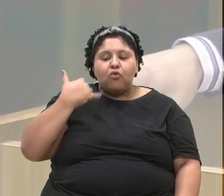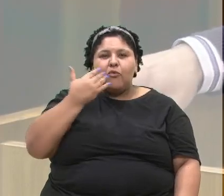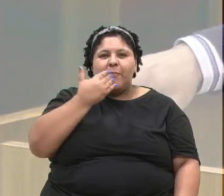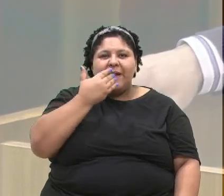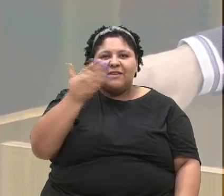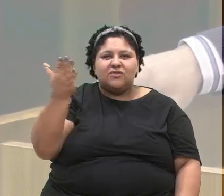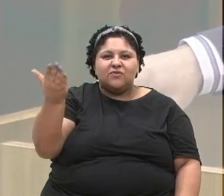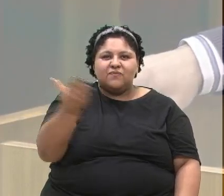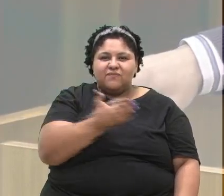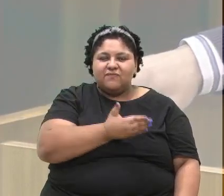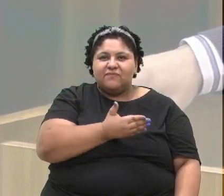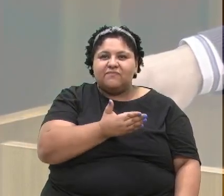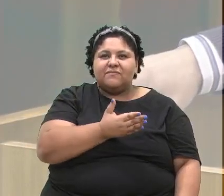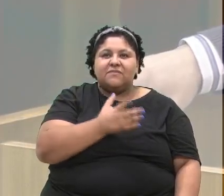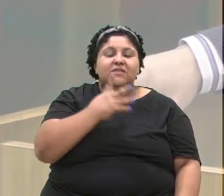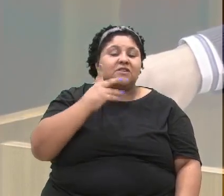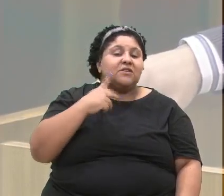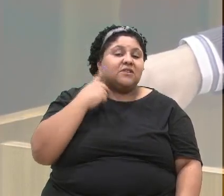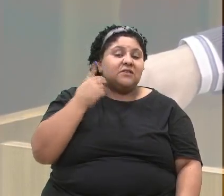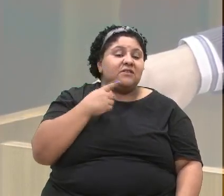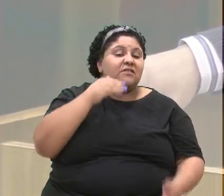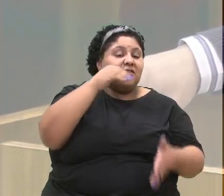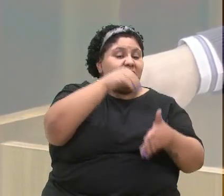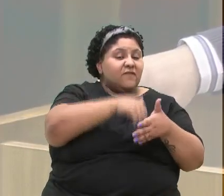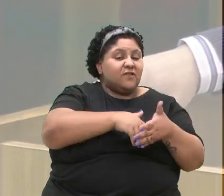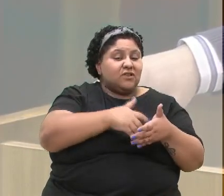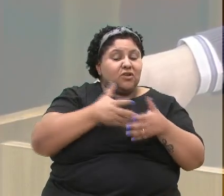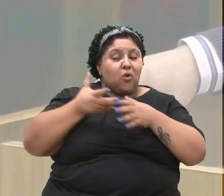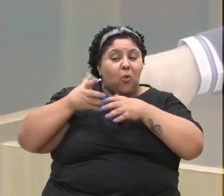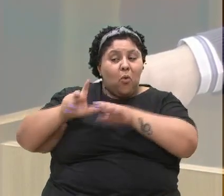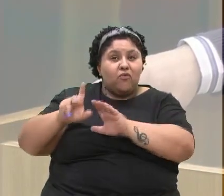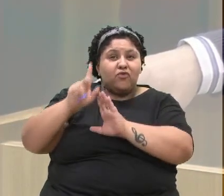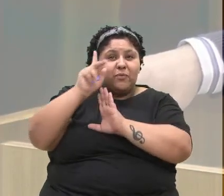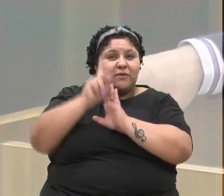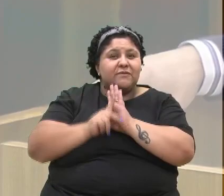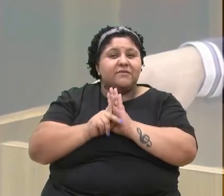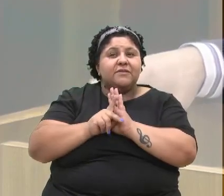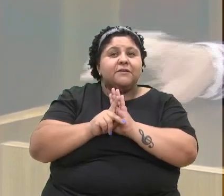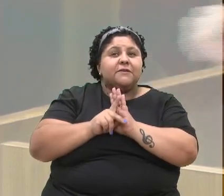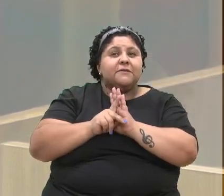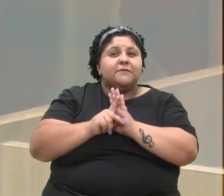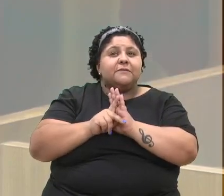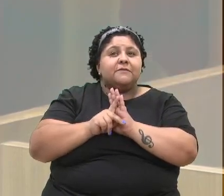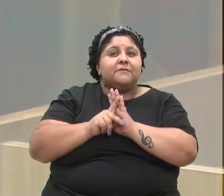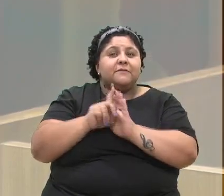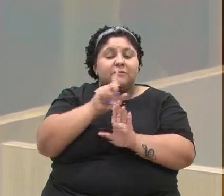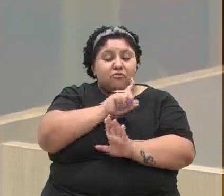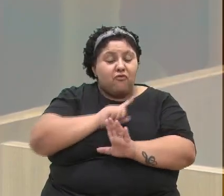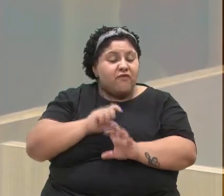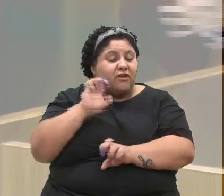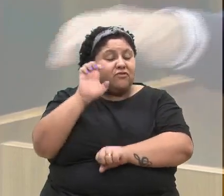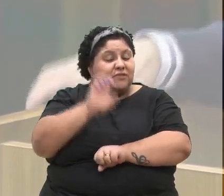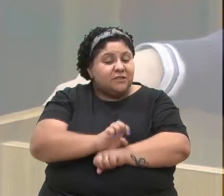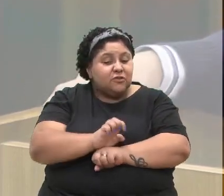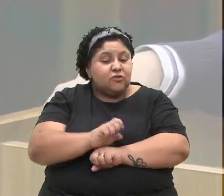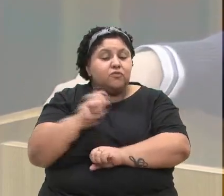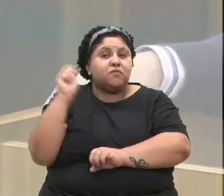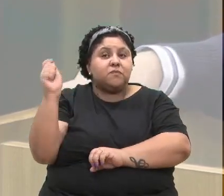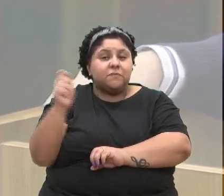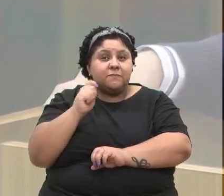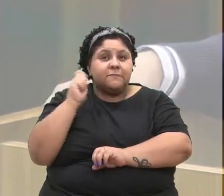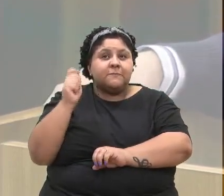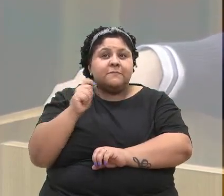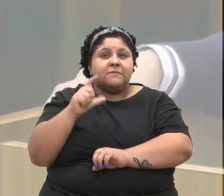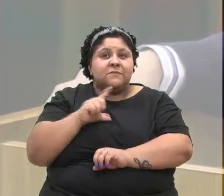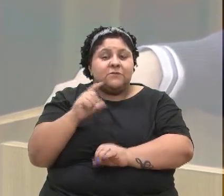peço que os deputados votem Contra esse projeto e te preferência que o governo do estado do nosso Rio Grande do Sul do qual